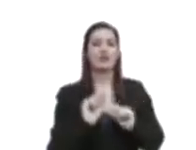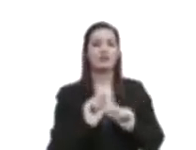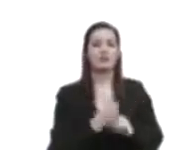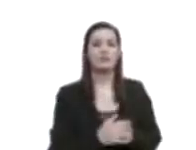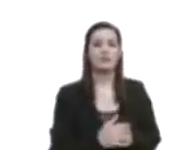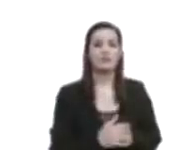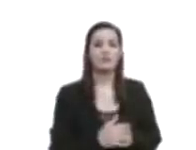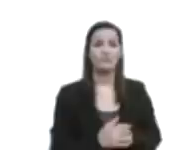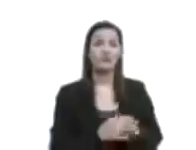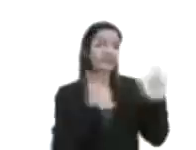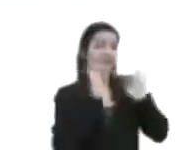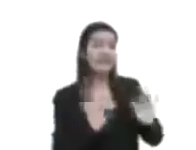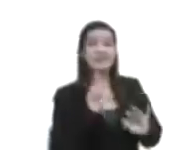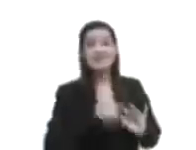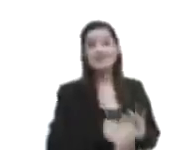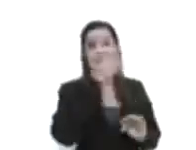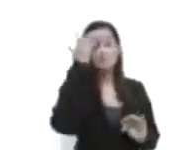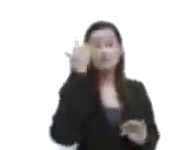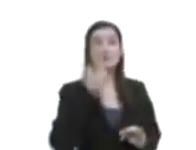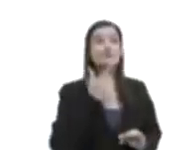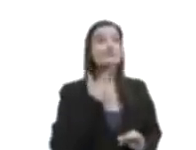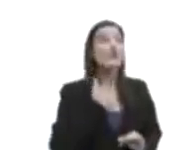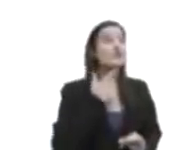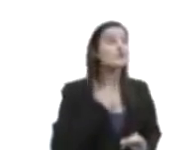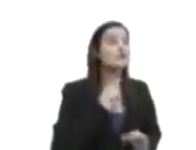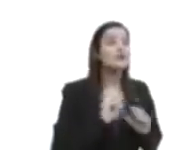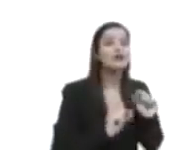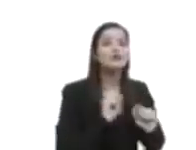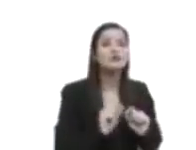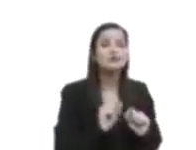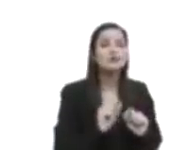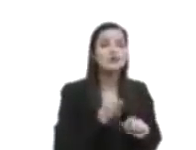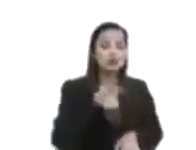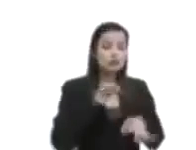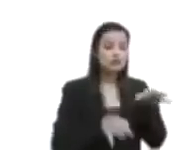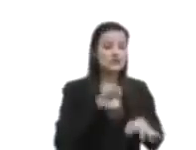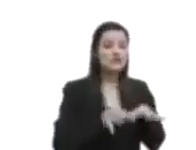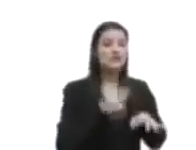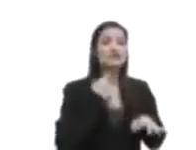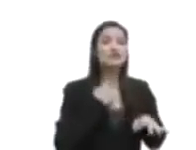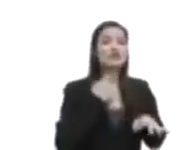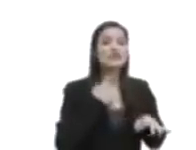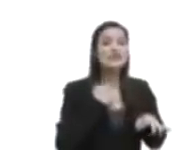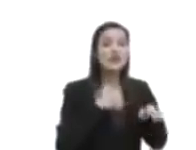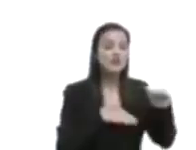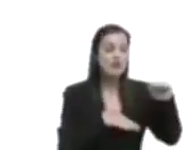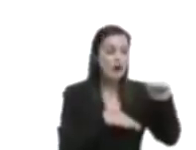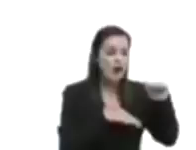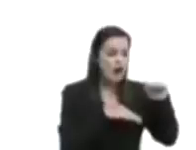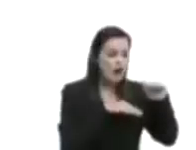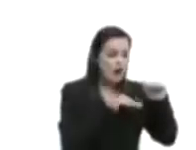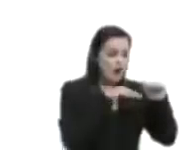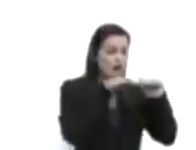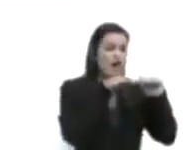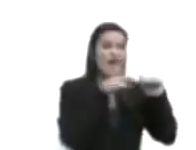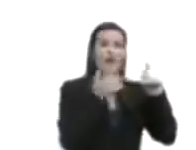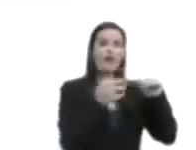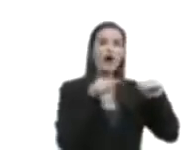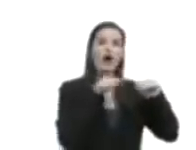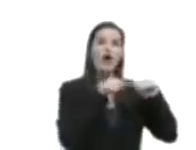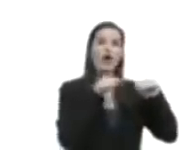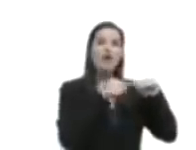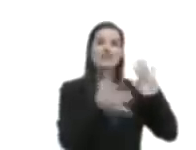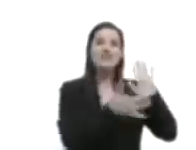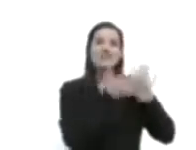Bem-aventurados que têm fome e sede de justiça, é o desejo de crescer à semelhança de Jesus, o nosso grande padrão de